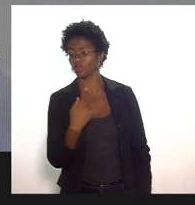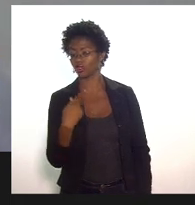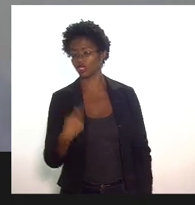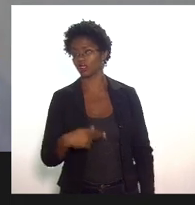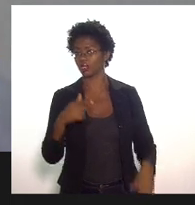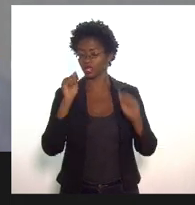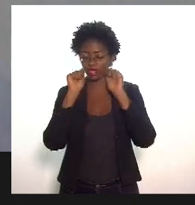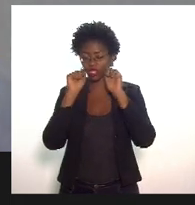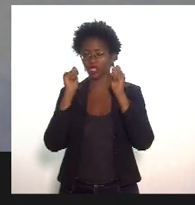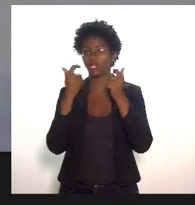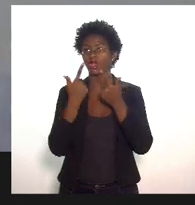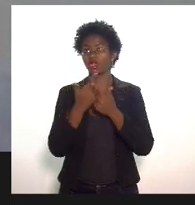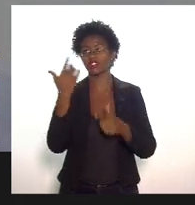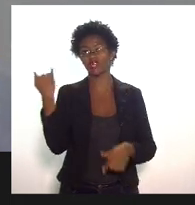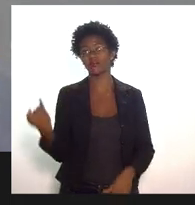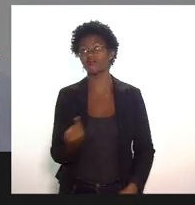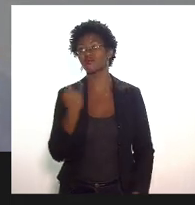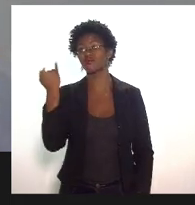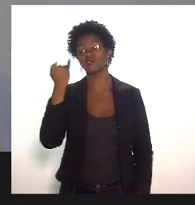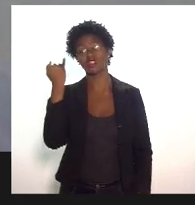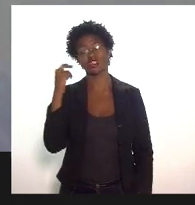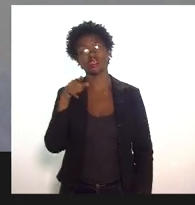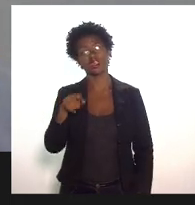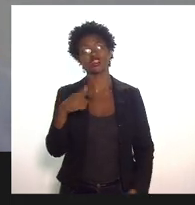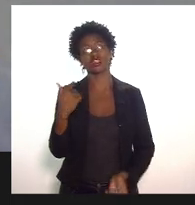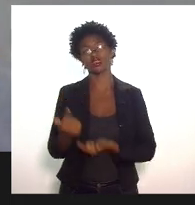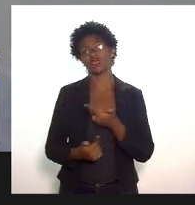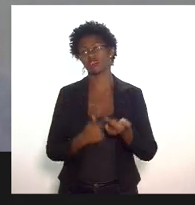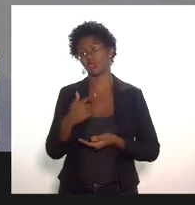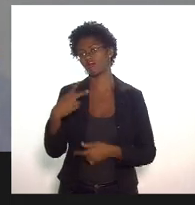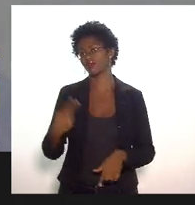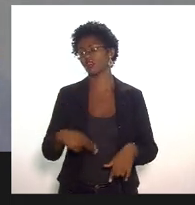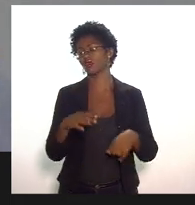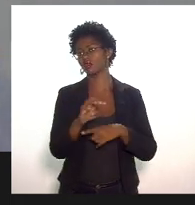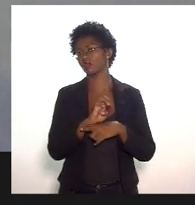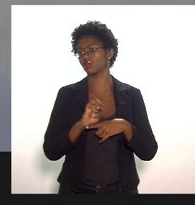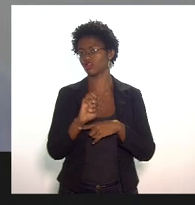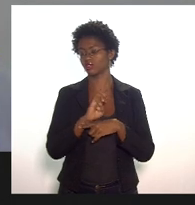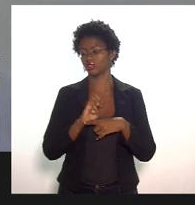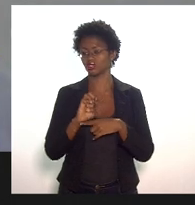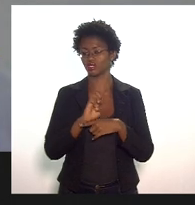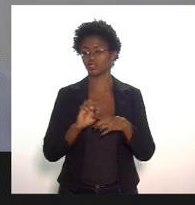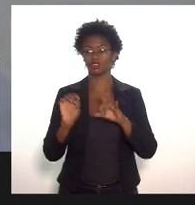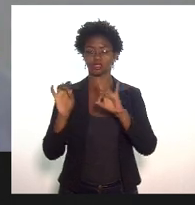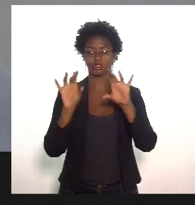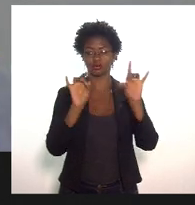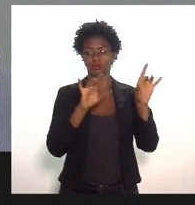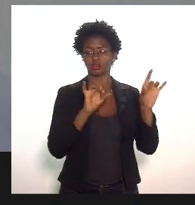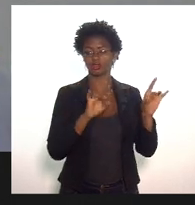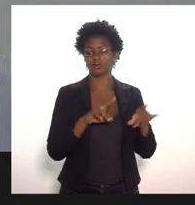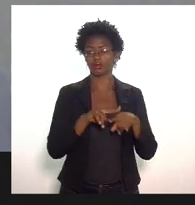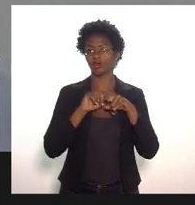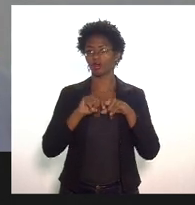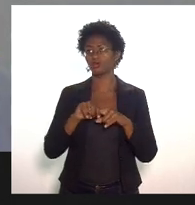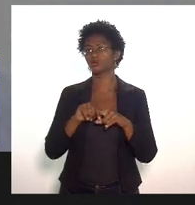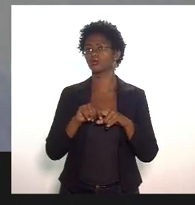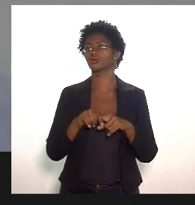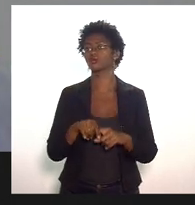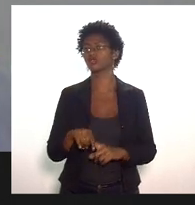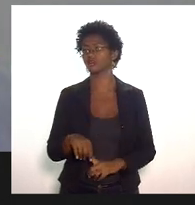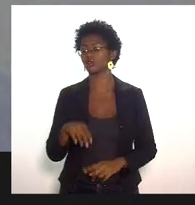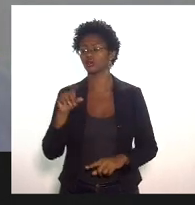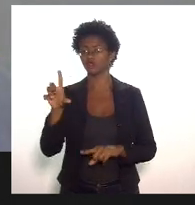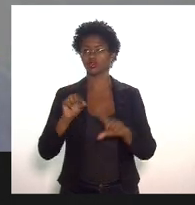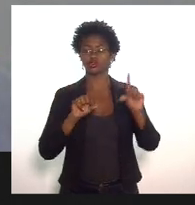da importância dessa atividade para o nosso estado, especialmente por conta das decisões, né, das